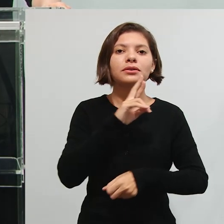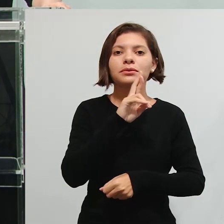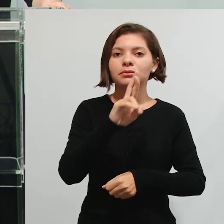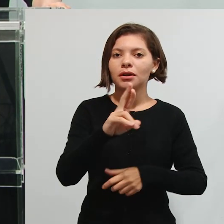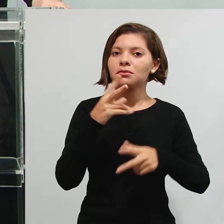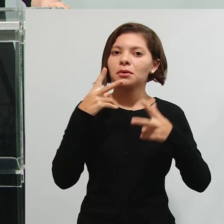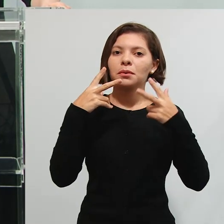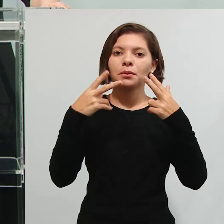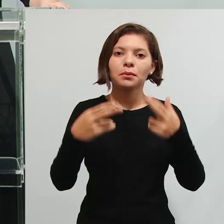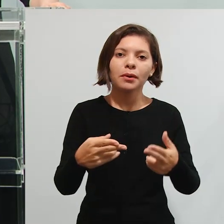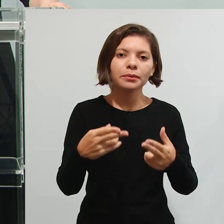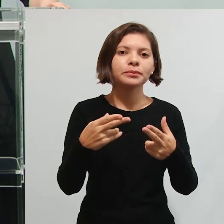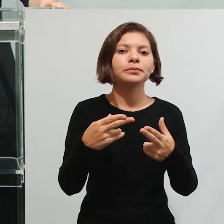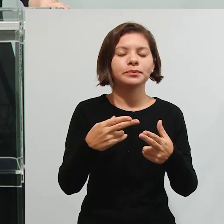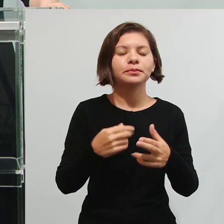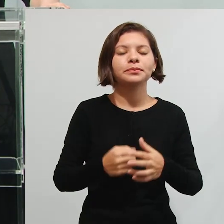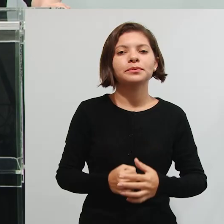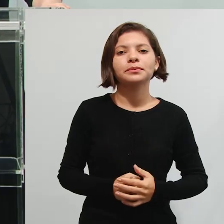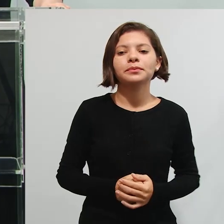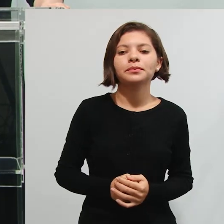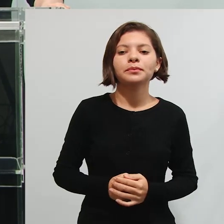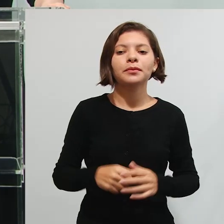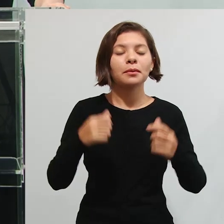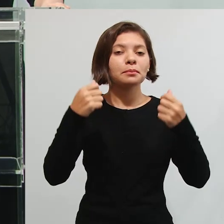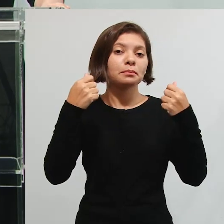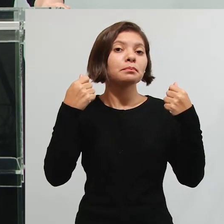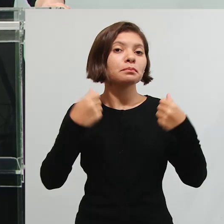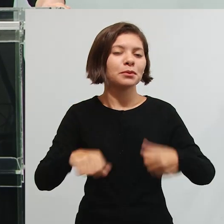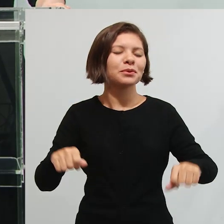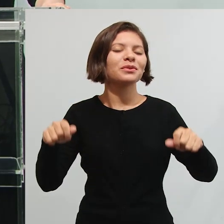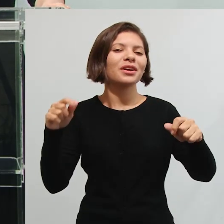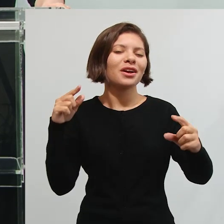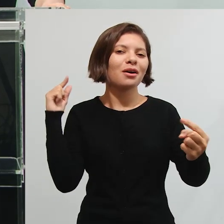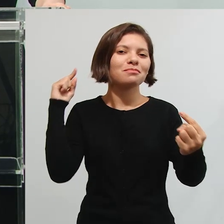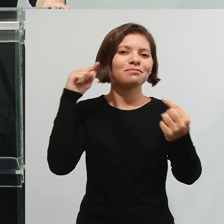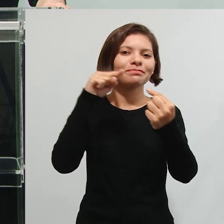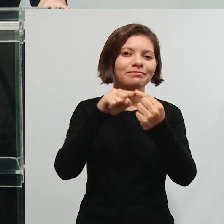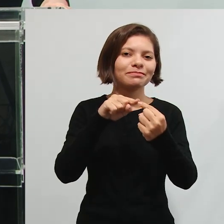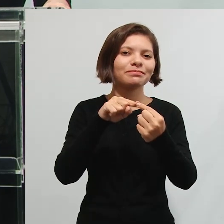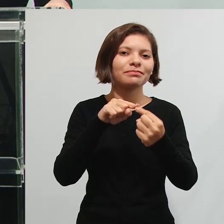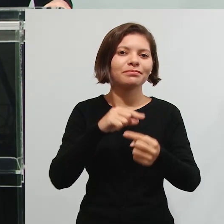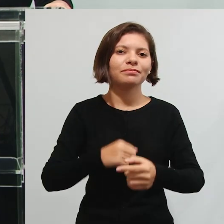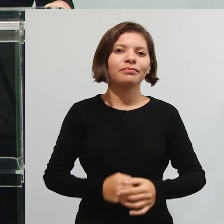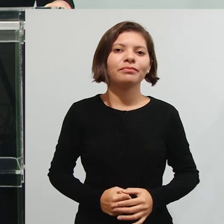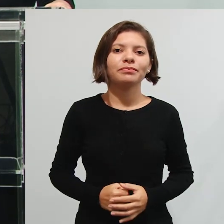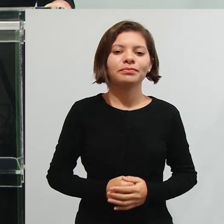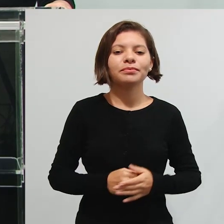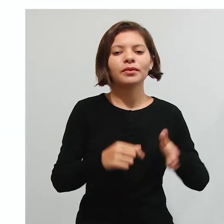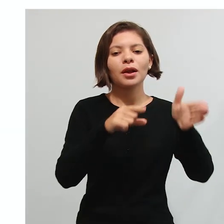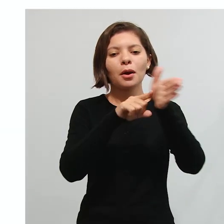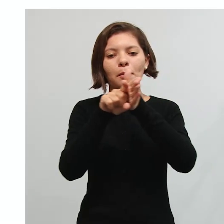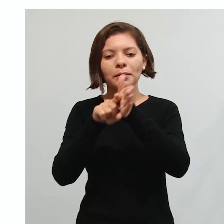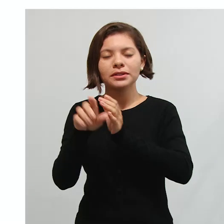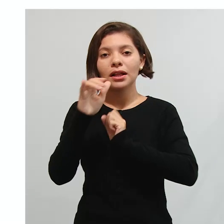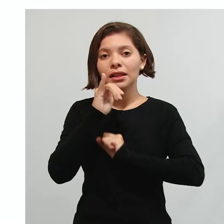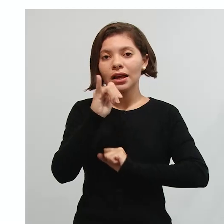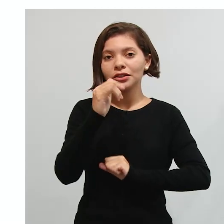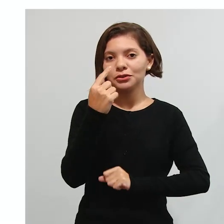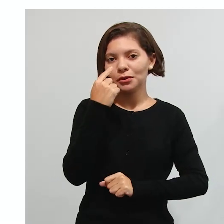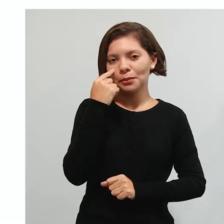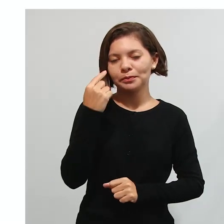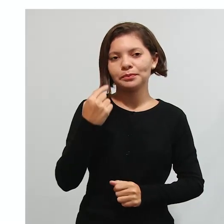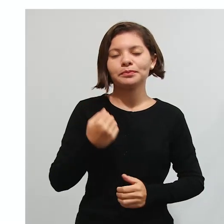resultados para aquilo poder ser generalizado né para poder ser aplicado a um todo pesquisa